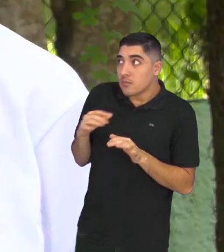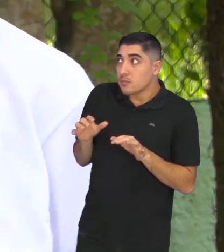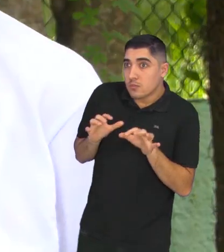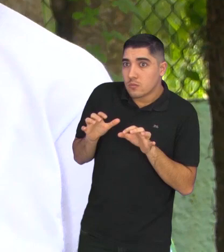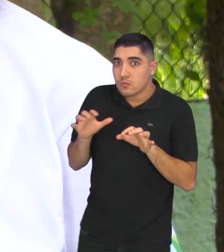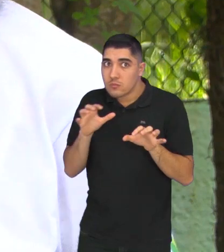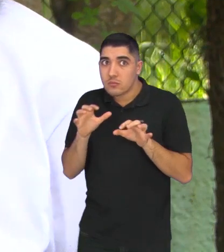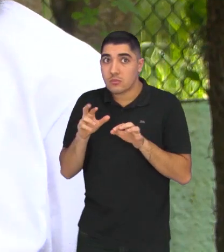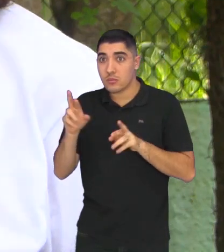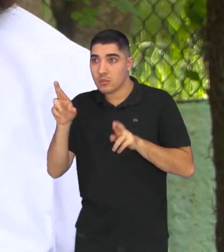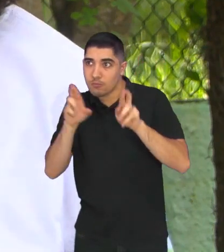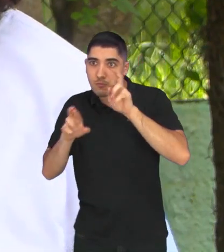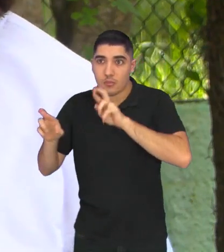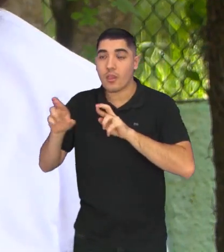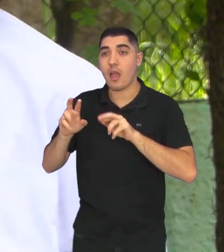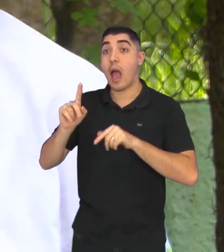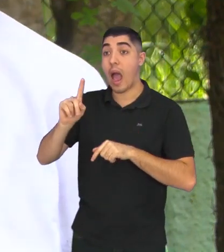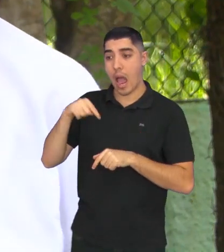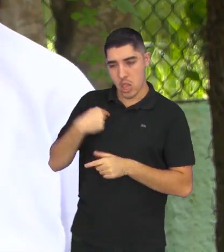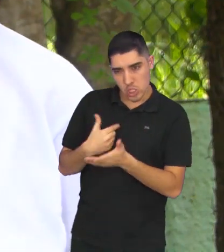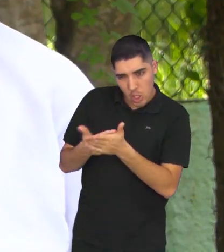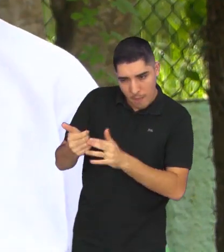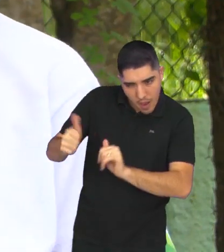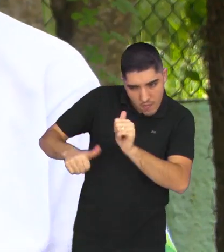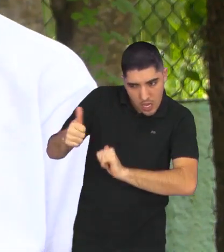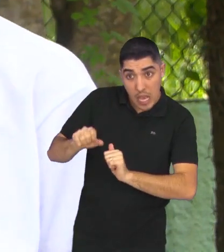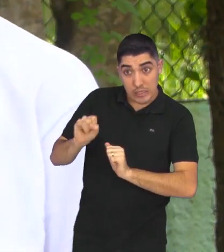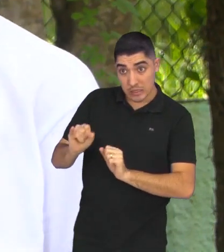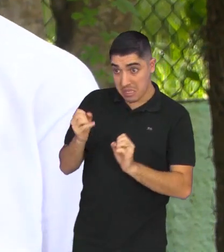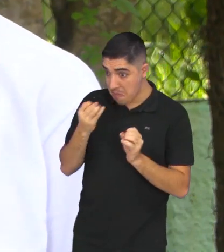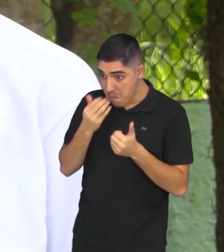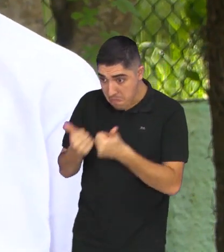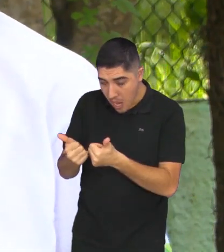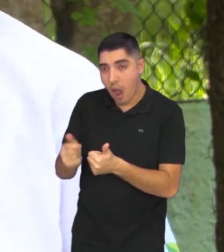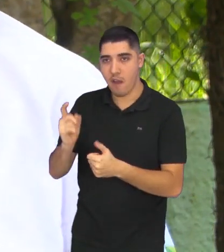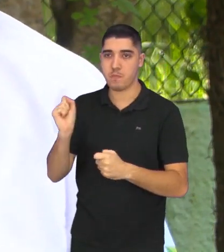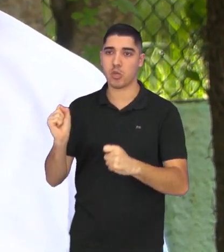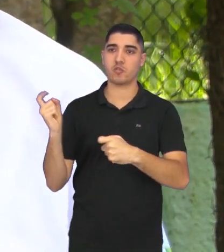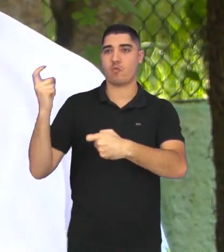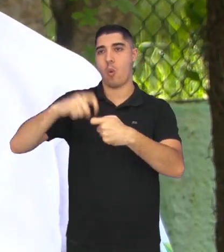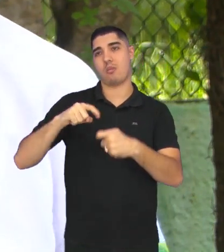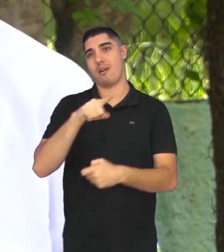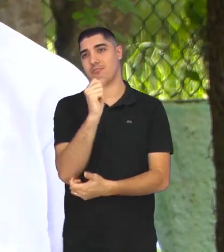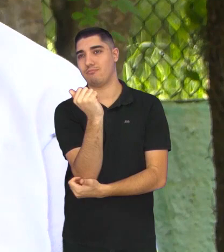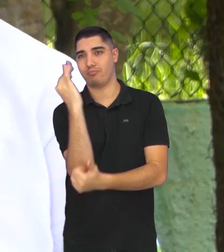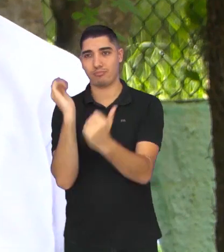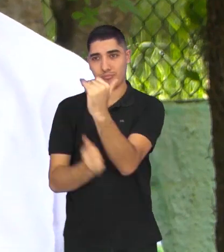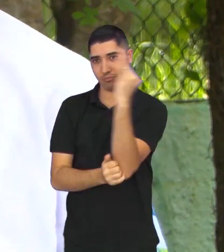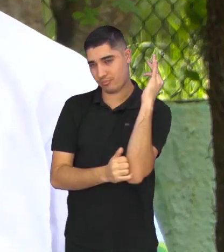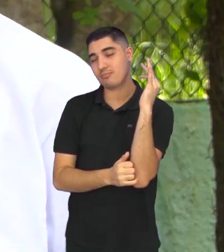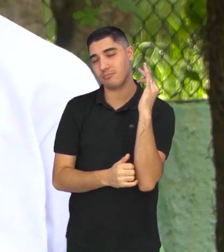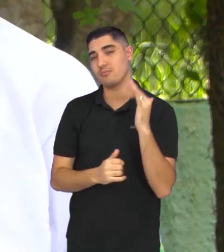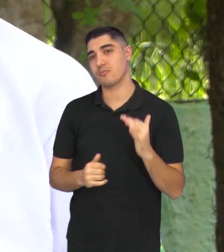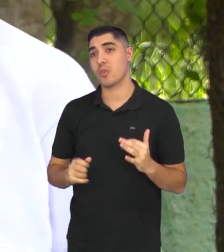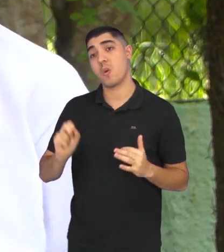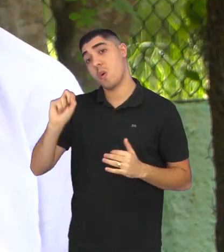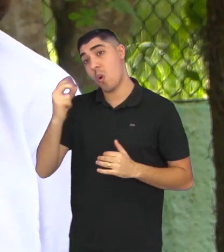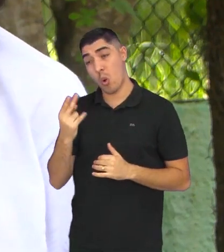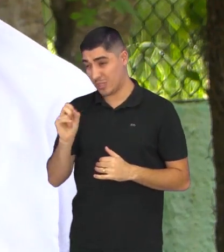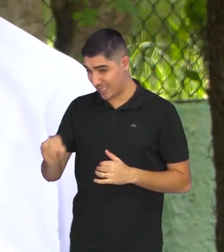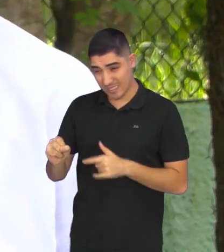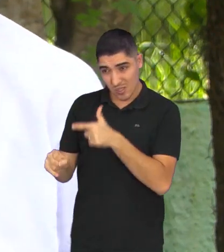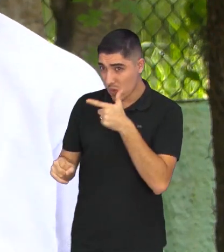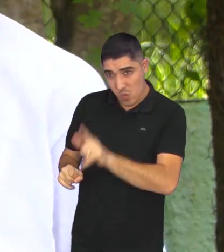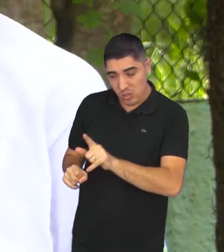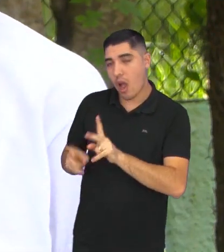arisco, observa e depois, se tiver condição, ele é solto, é reintroduzido ou destinado. Ou ele